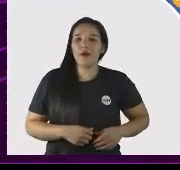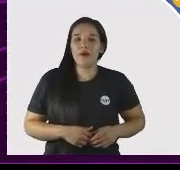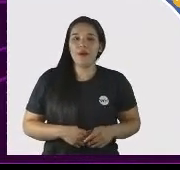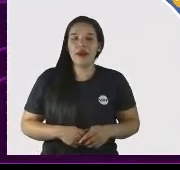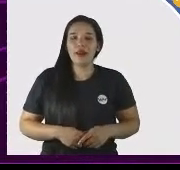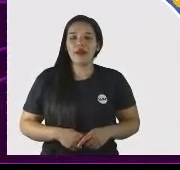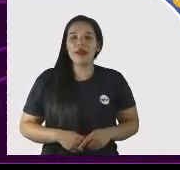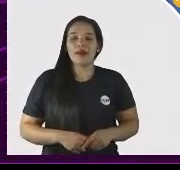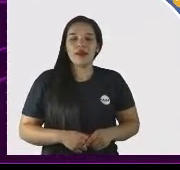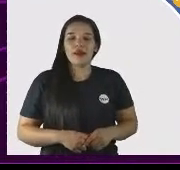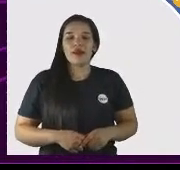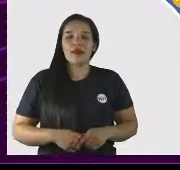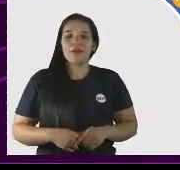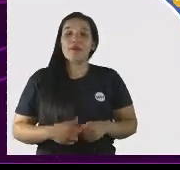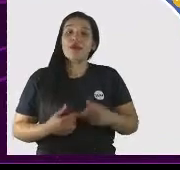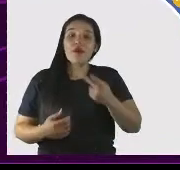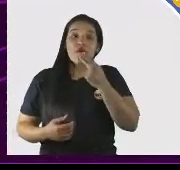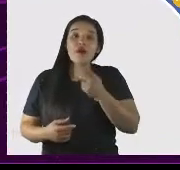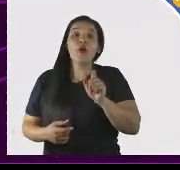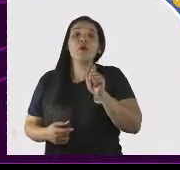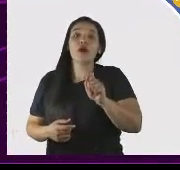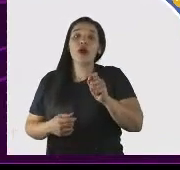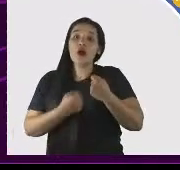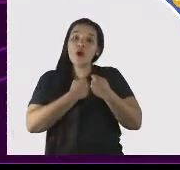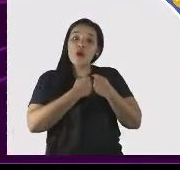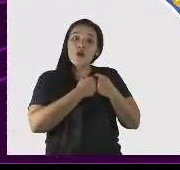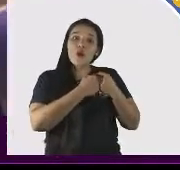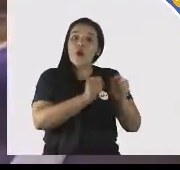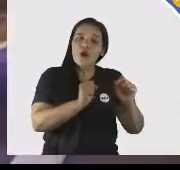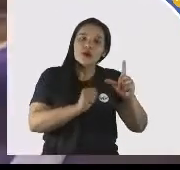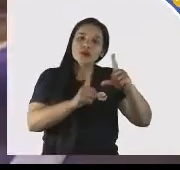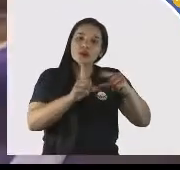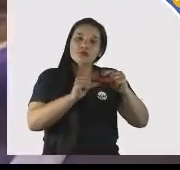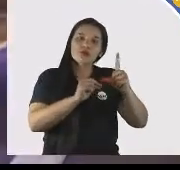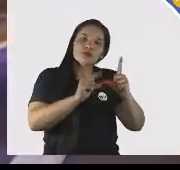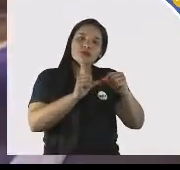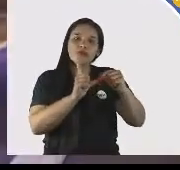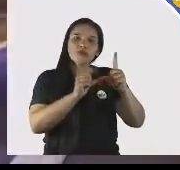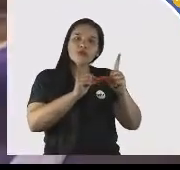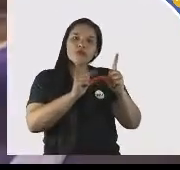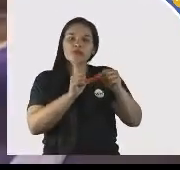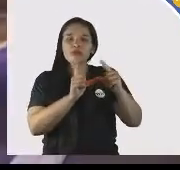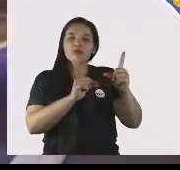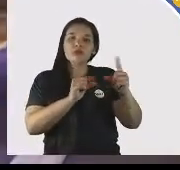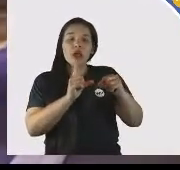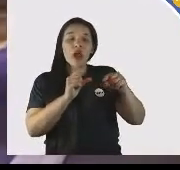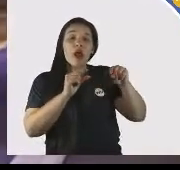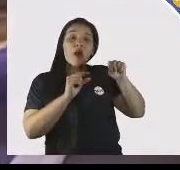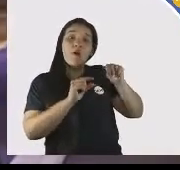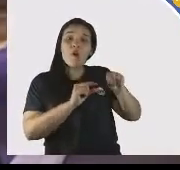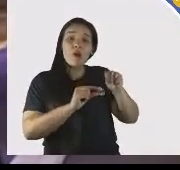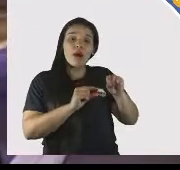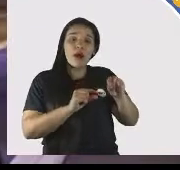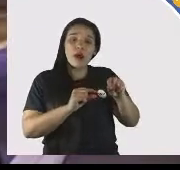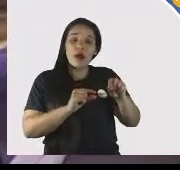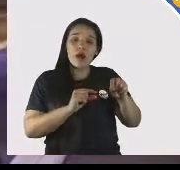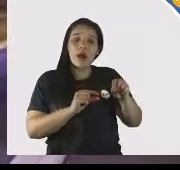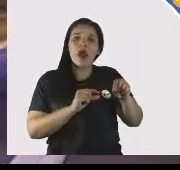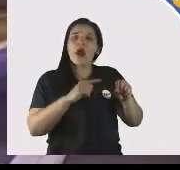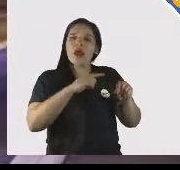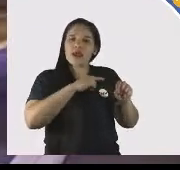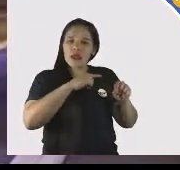e eu diria assim olha o ônibus de uma maneira geral teve momentos completamente